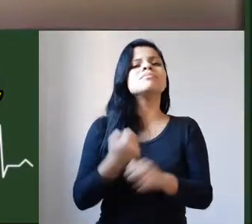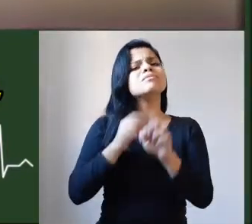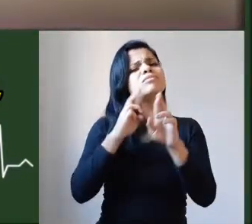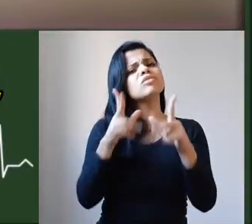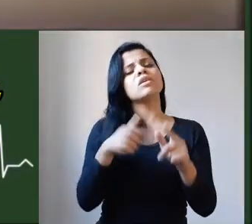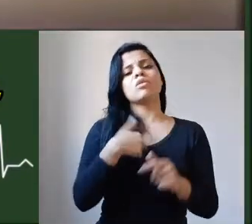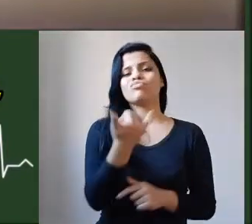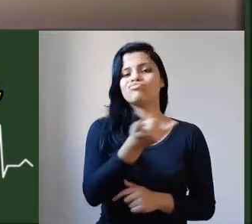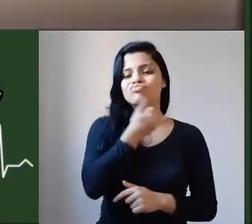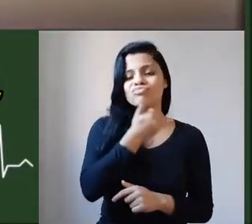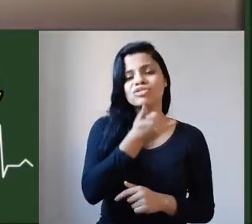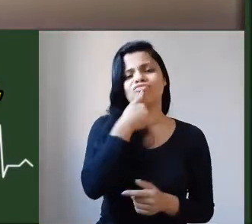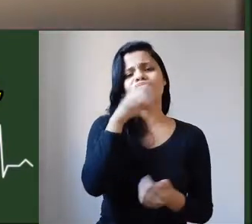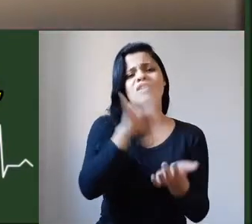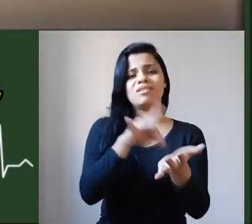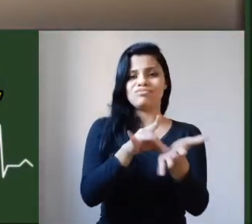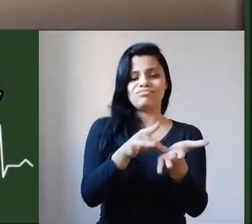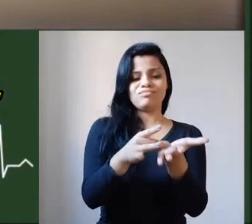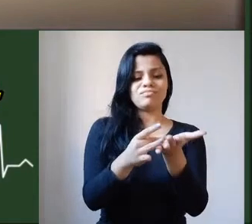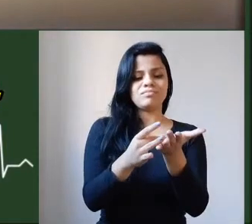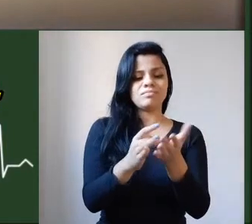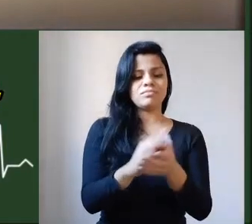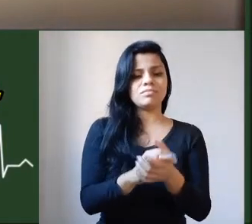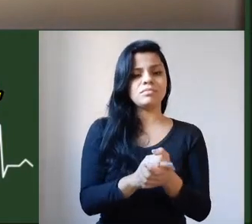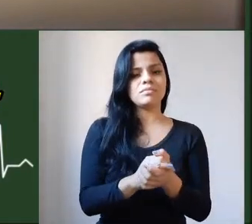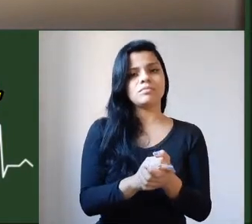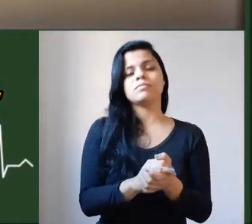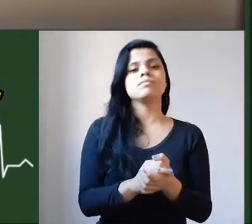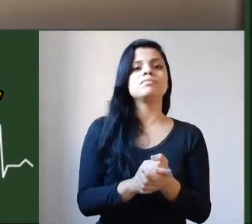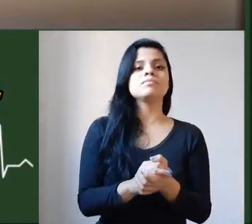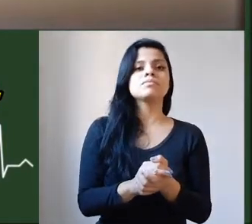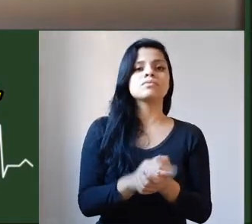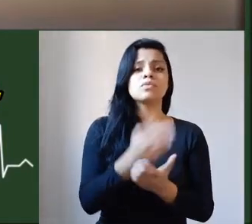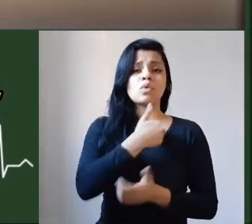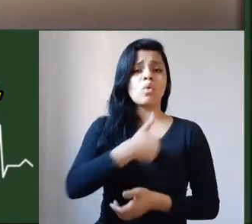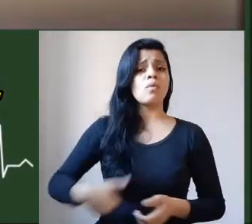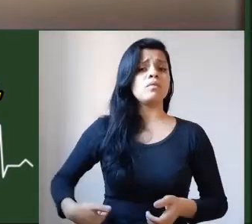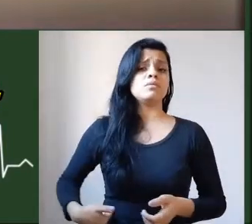medidas do governo de tirar